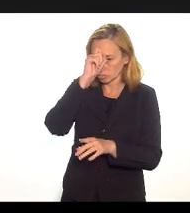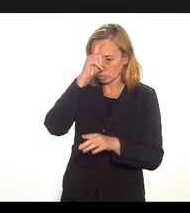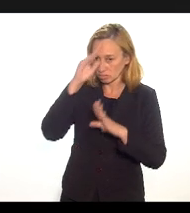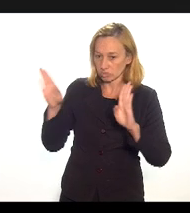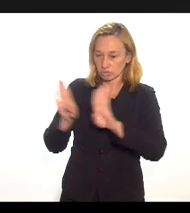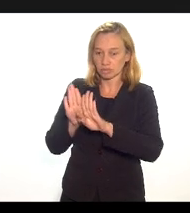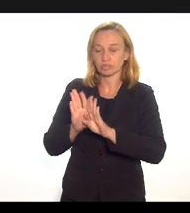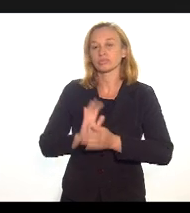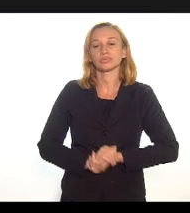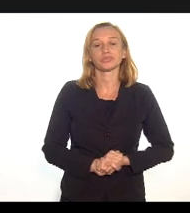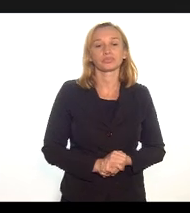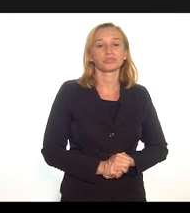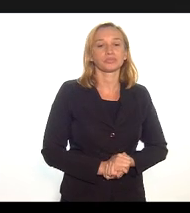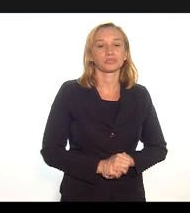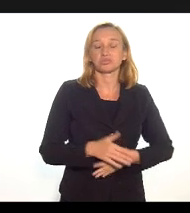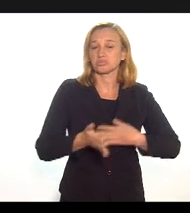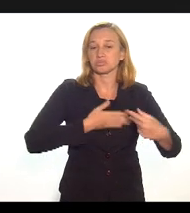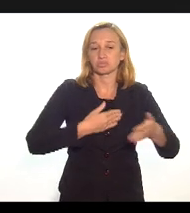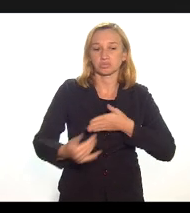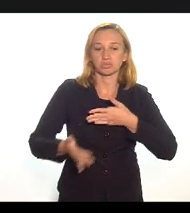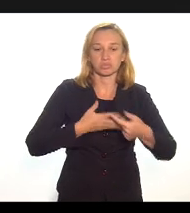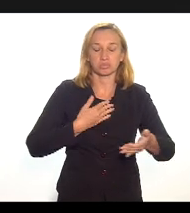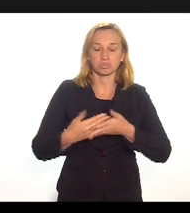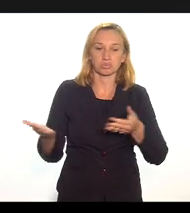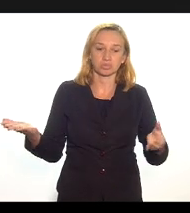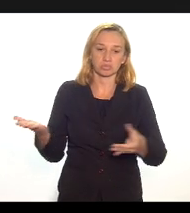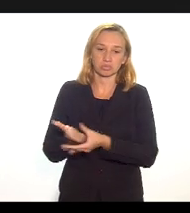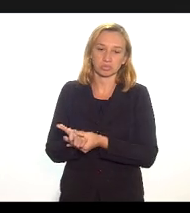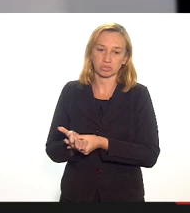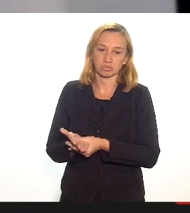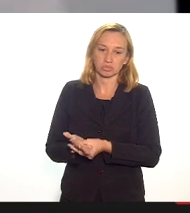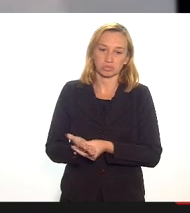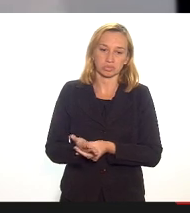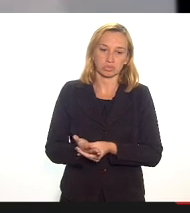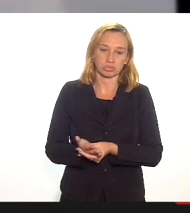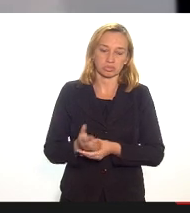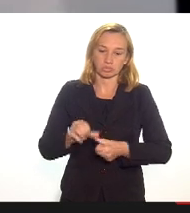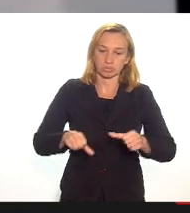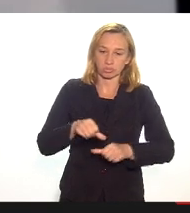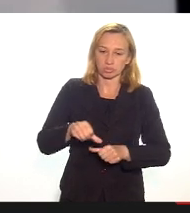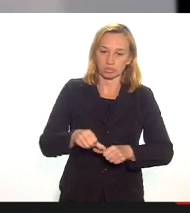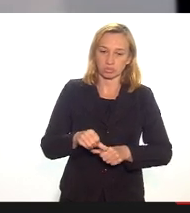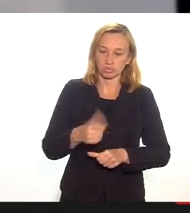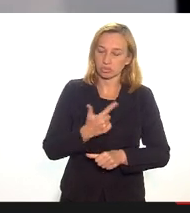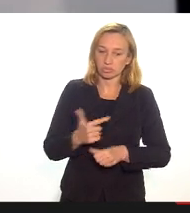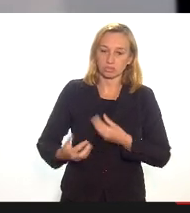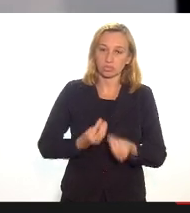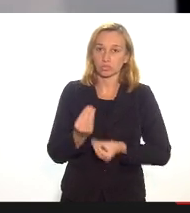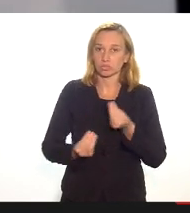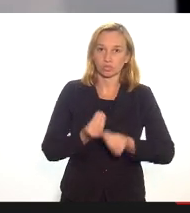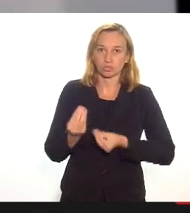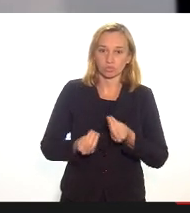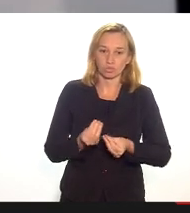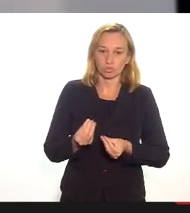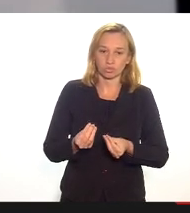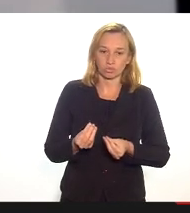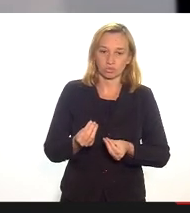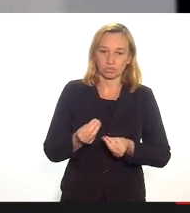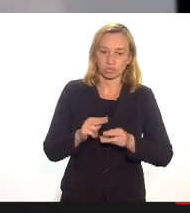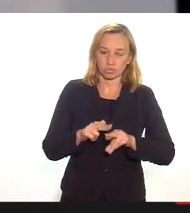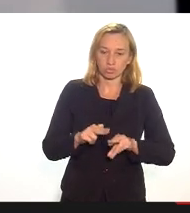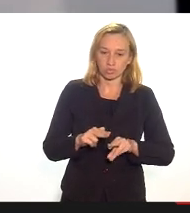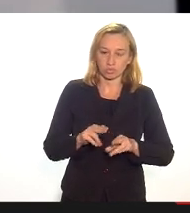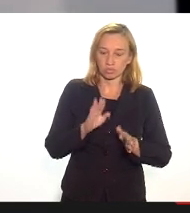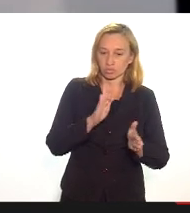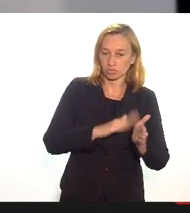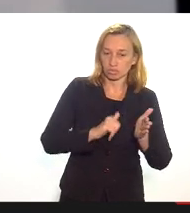pandemia. E que qualquer processo punitivo seja revertido, porque não há razão nenhuma para se exonerar